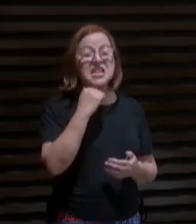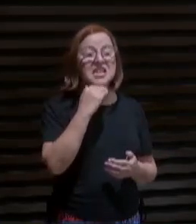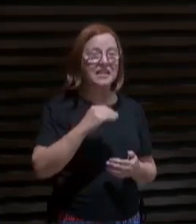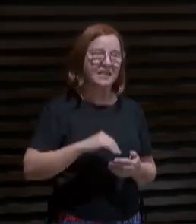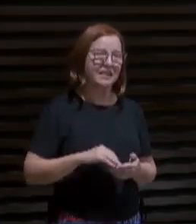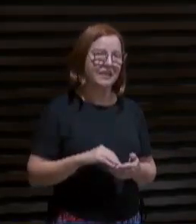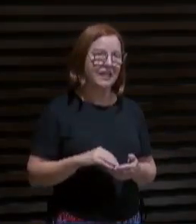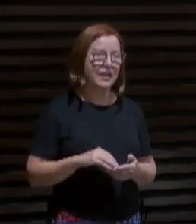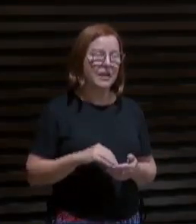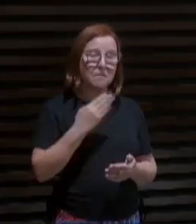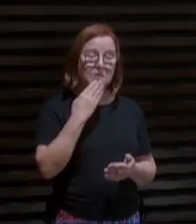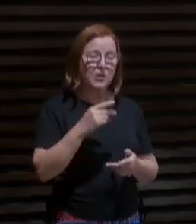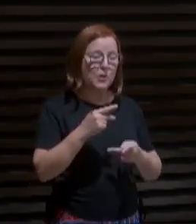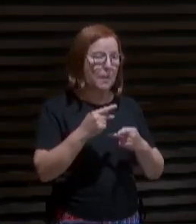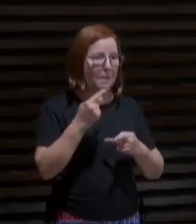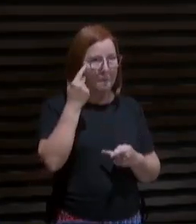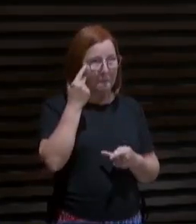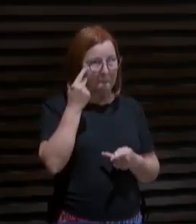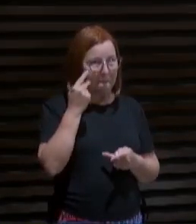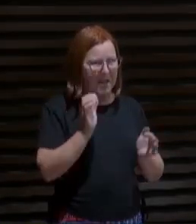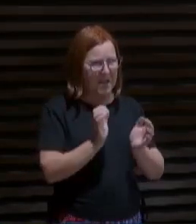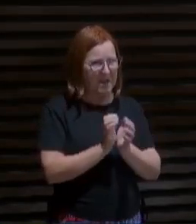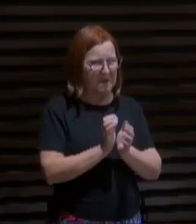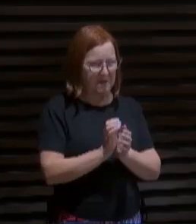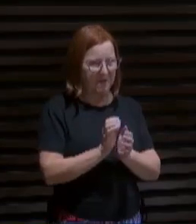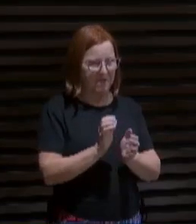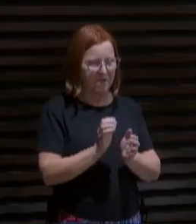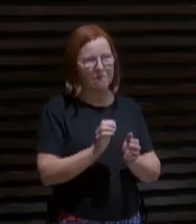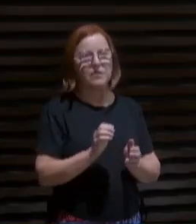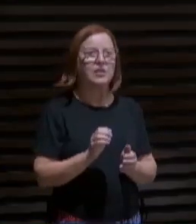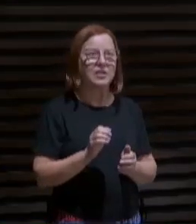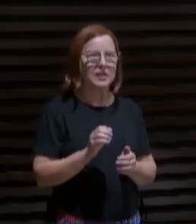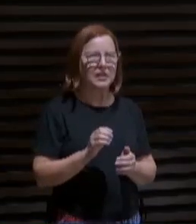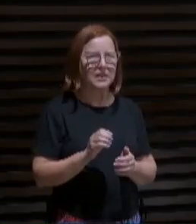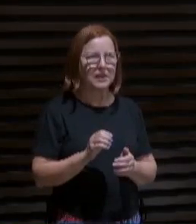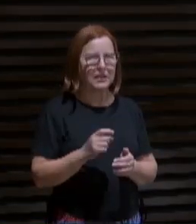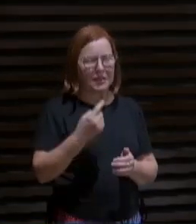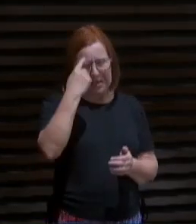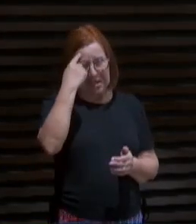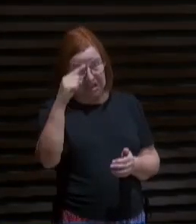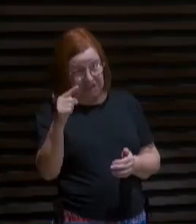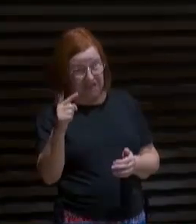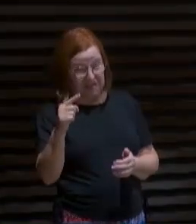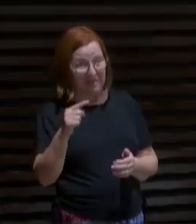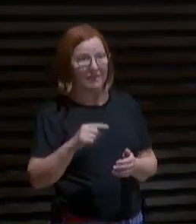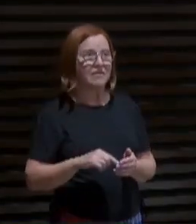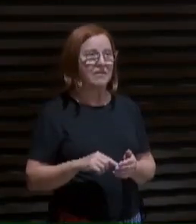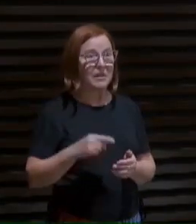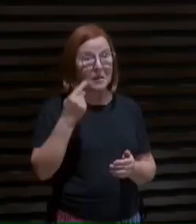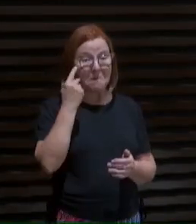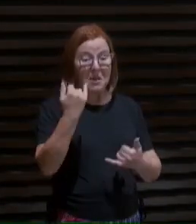os adivinhos e os outros tinham que saber o que ele sonhou e contar o que tinha no sonho. E não tinha ninguém para fazer